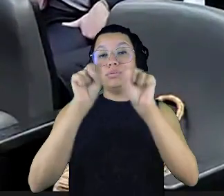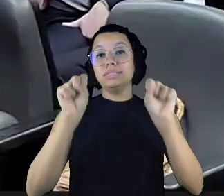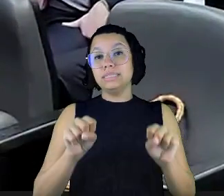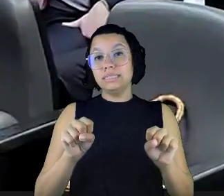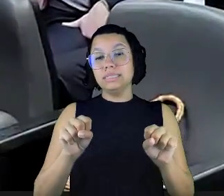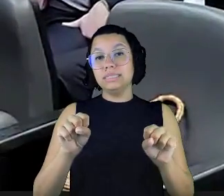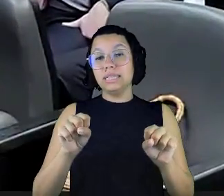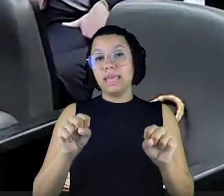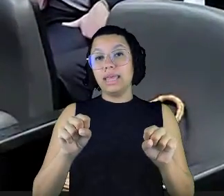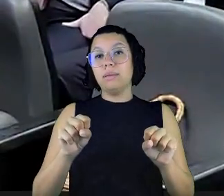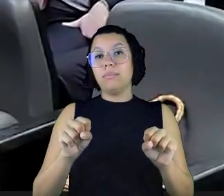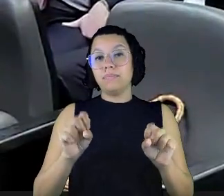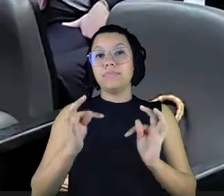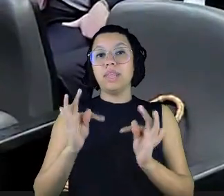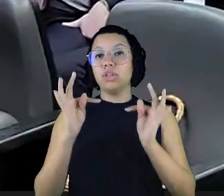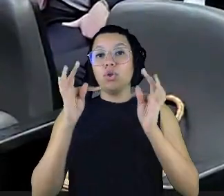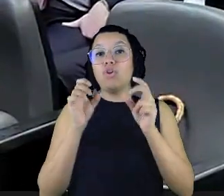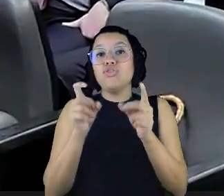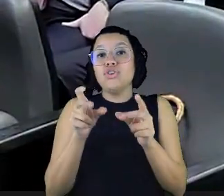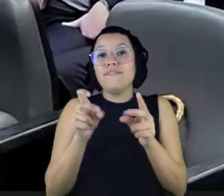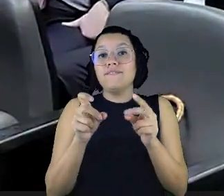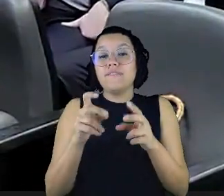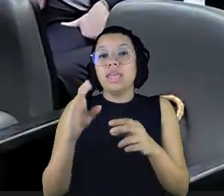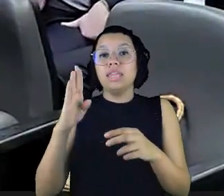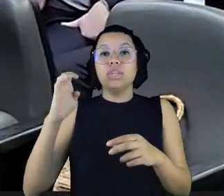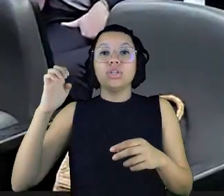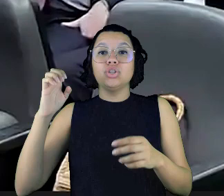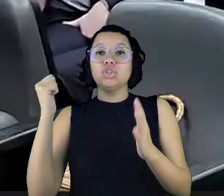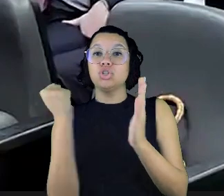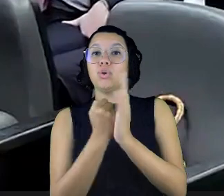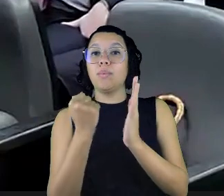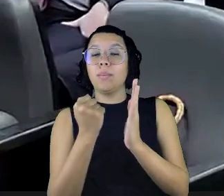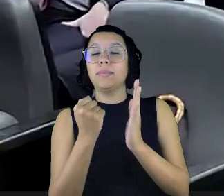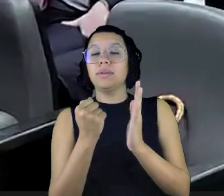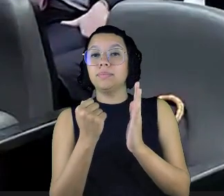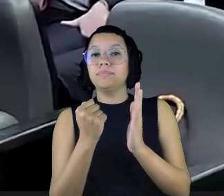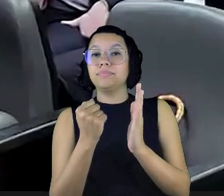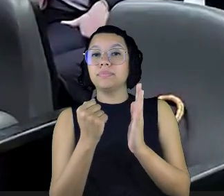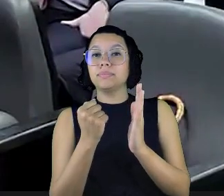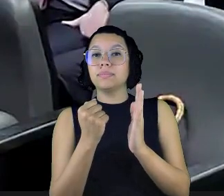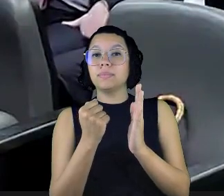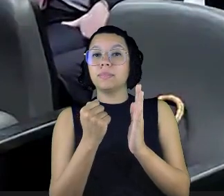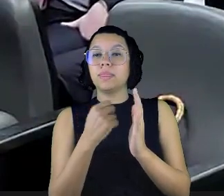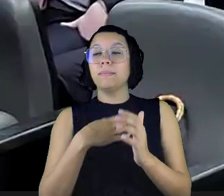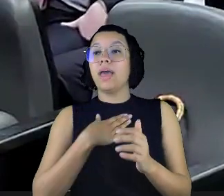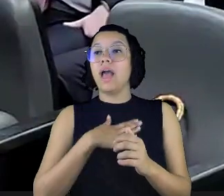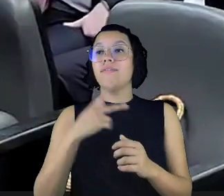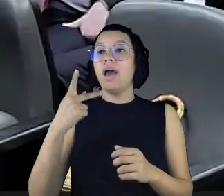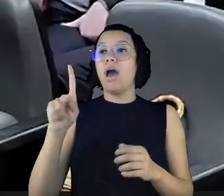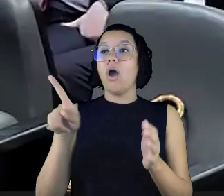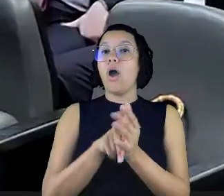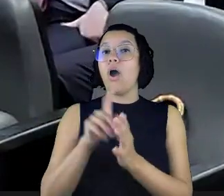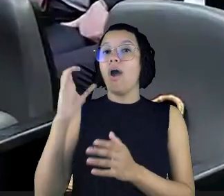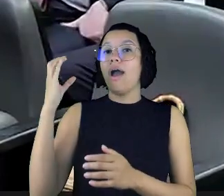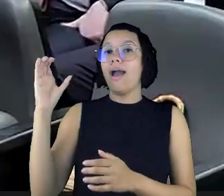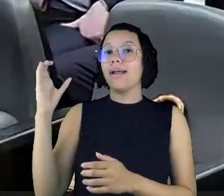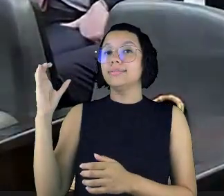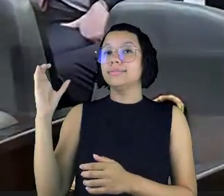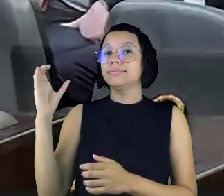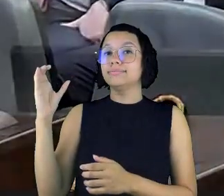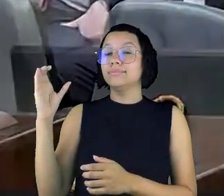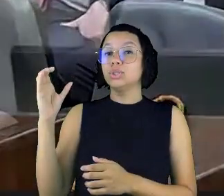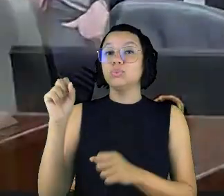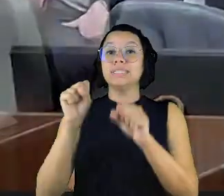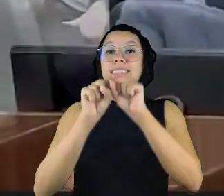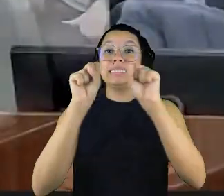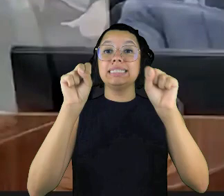bens constritos para a satisfação dos seus créditos. Um sistema eletrônico supostamente